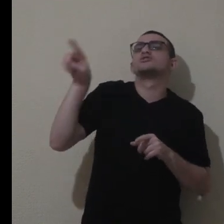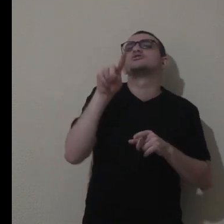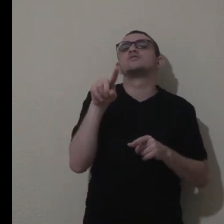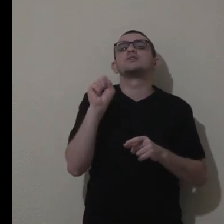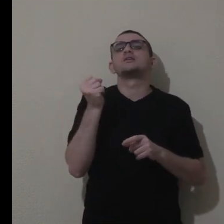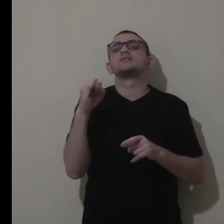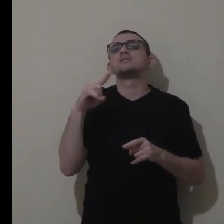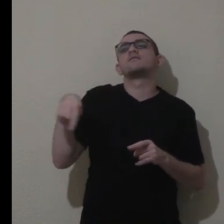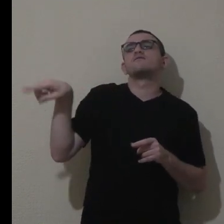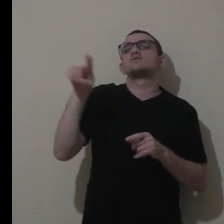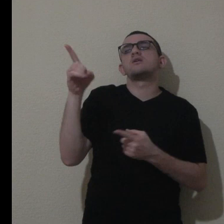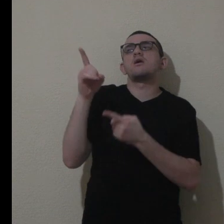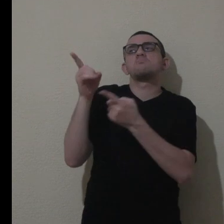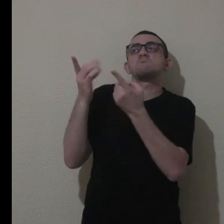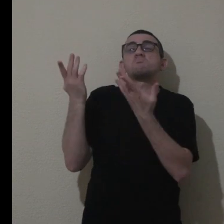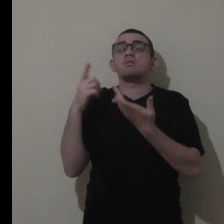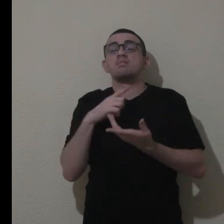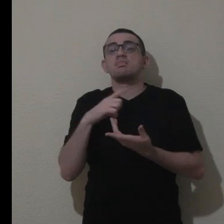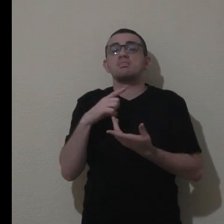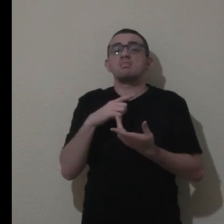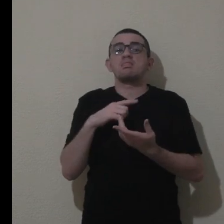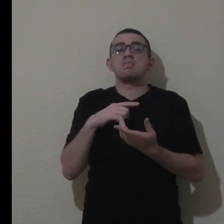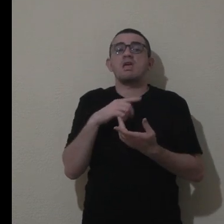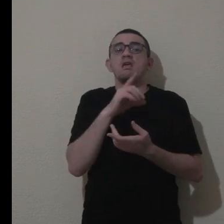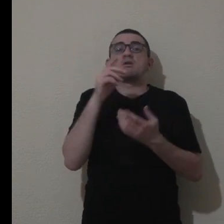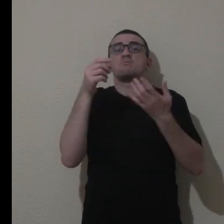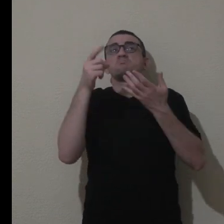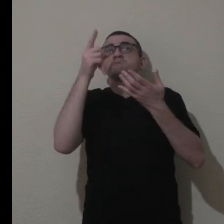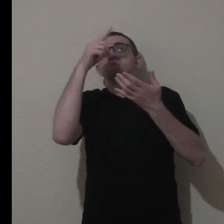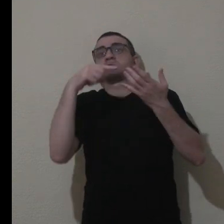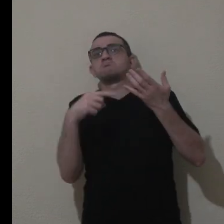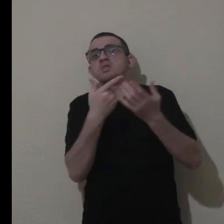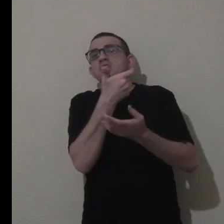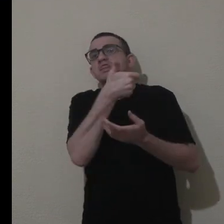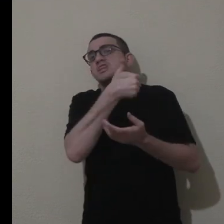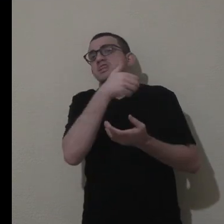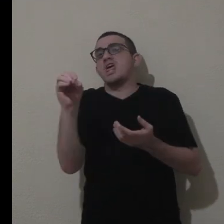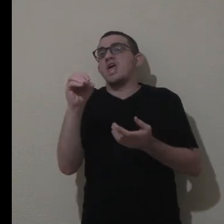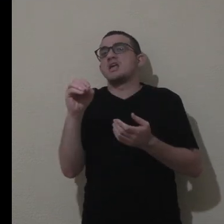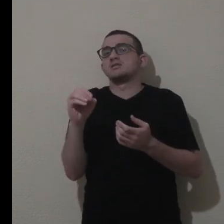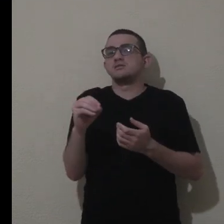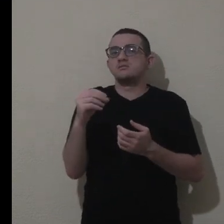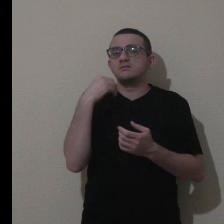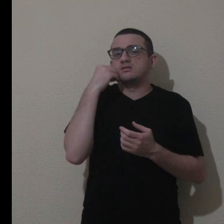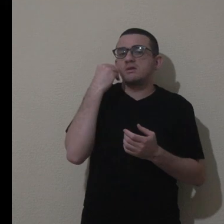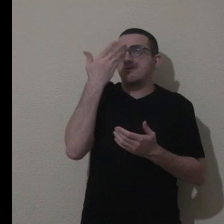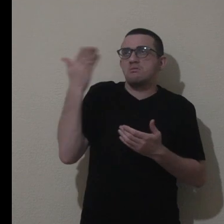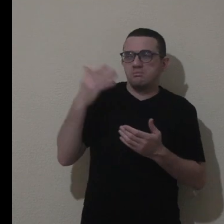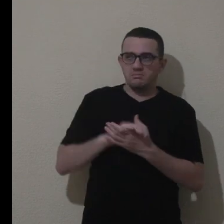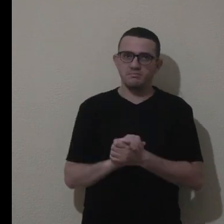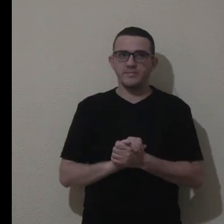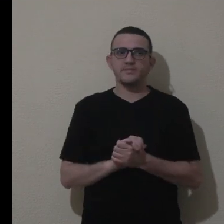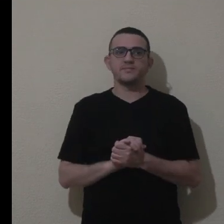vocês, se algum de vocês tiveram algumas dessas 10 efeitos adversos,